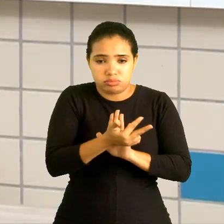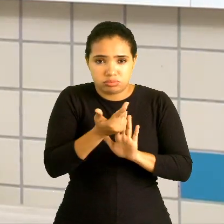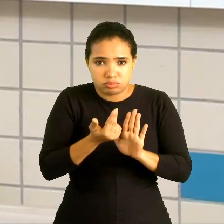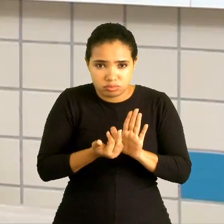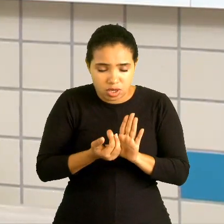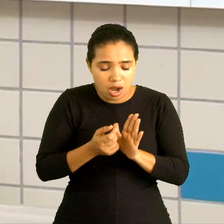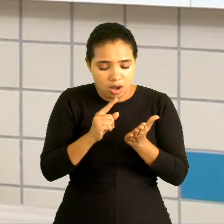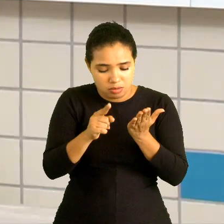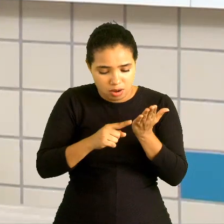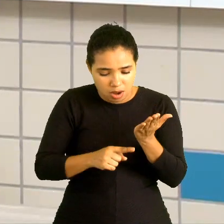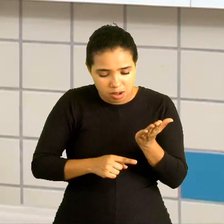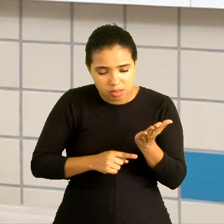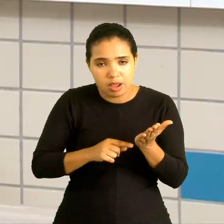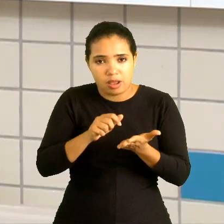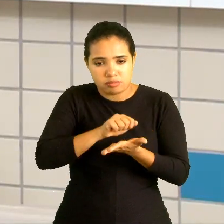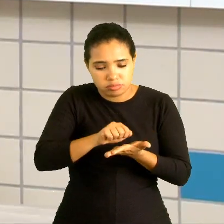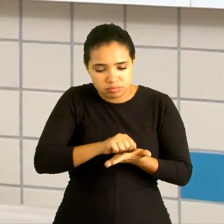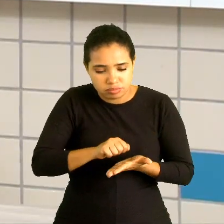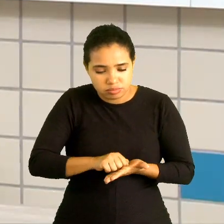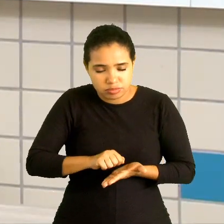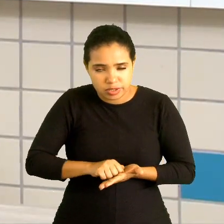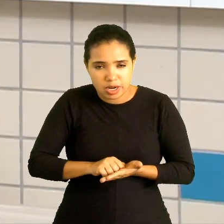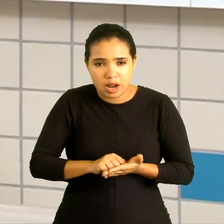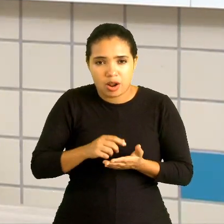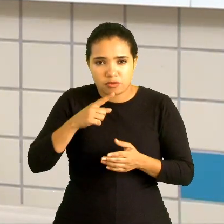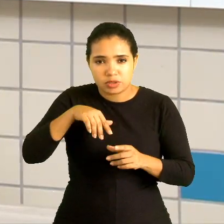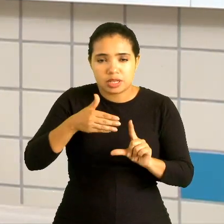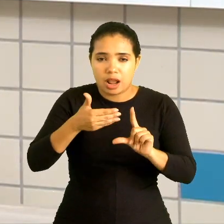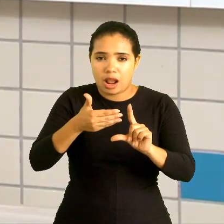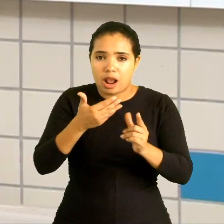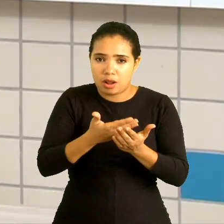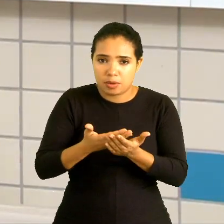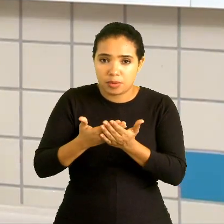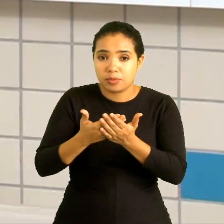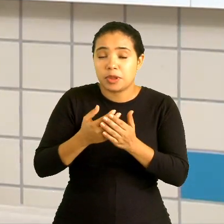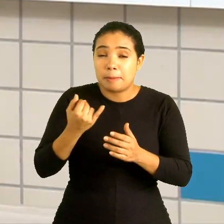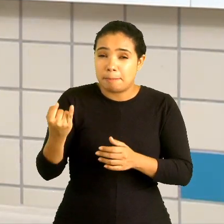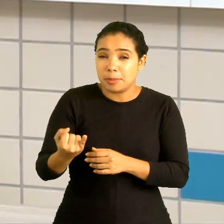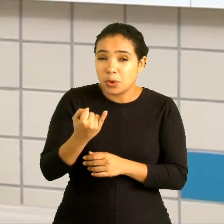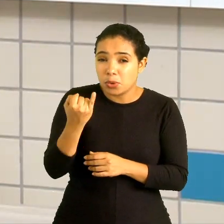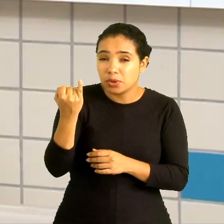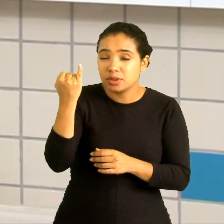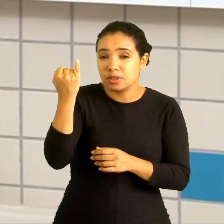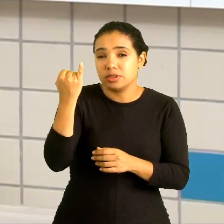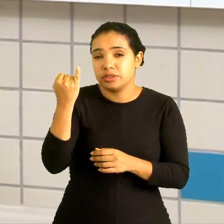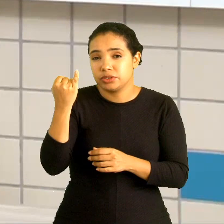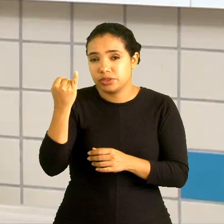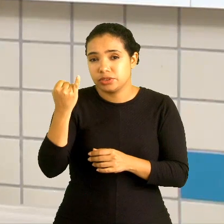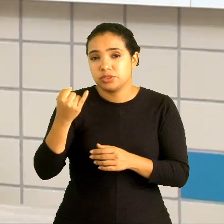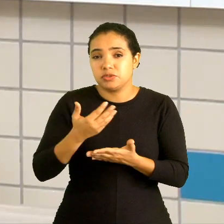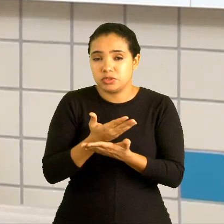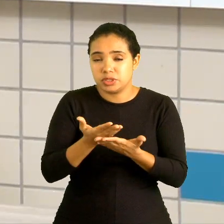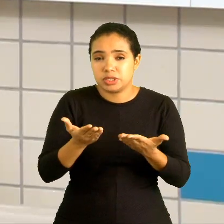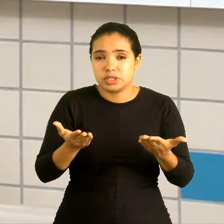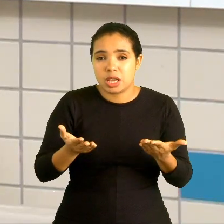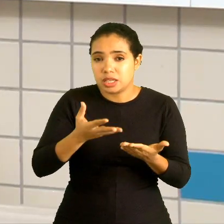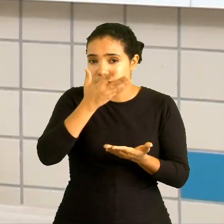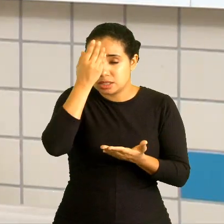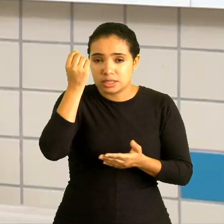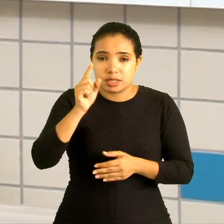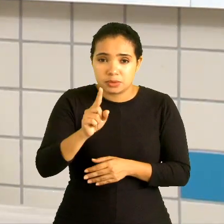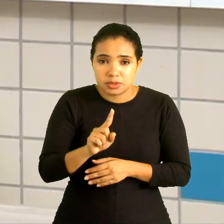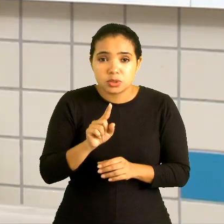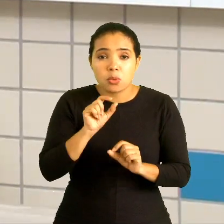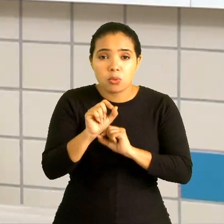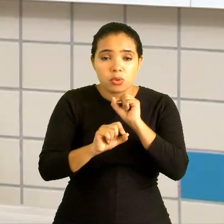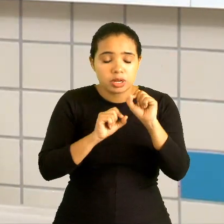no caderno tudo o que vocês assistem nessas teleaulas. Isso é muito importante para que vocês não esqueçam o